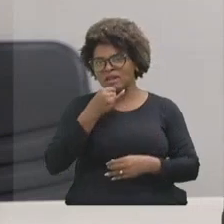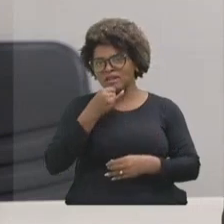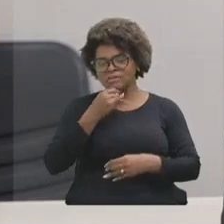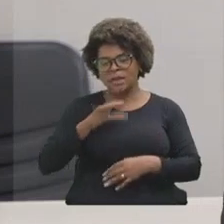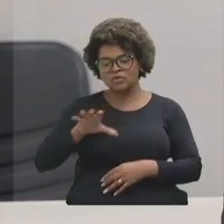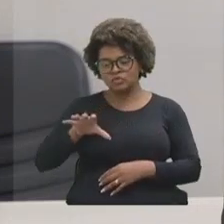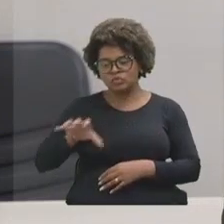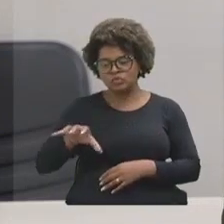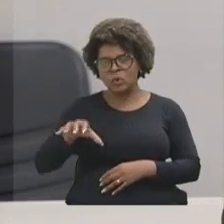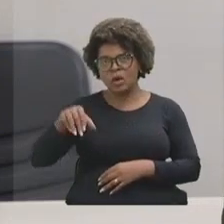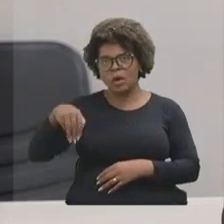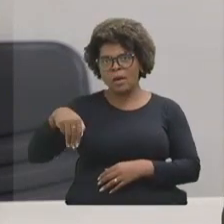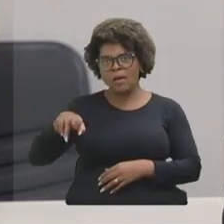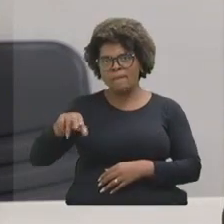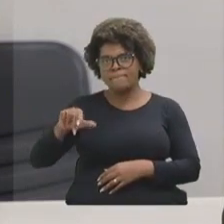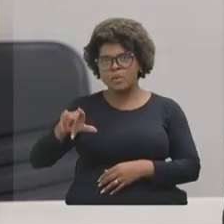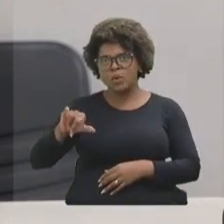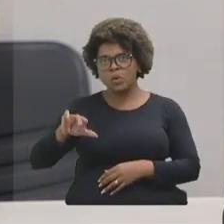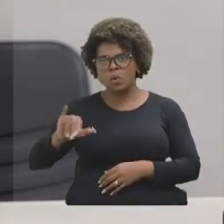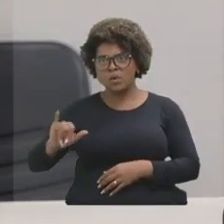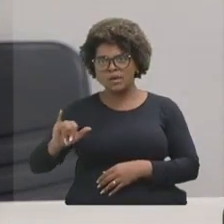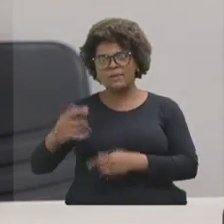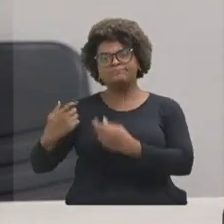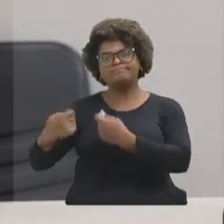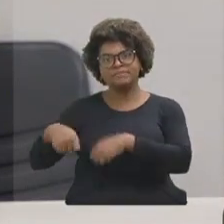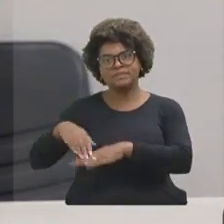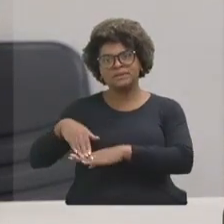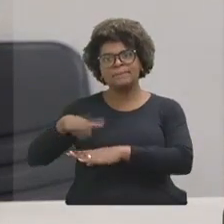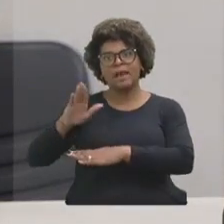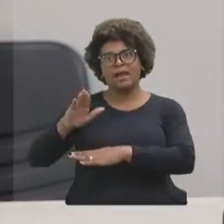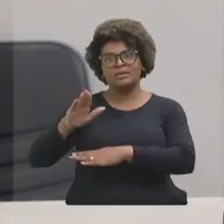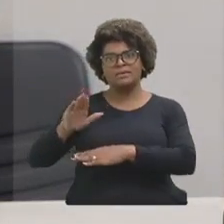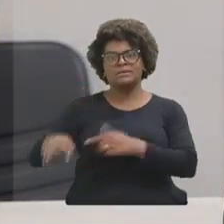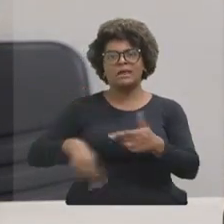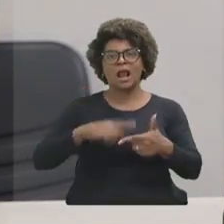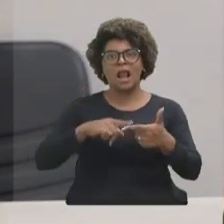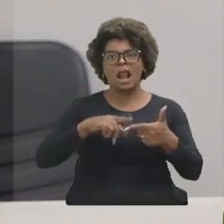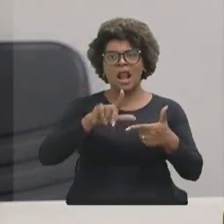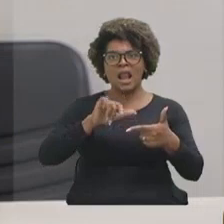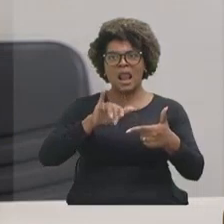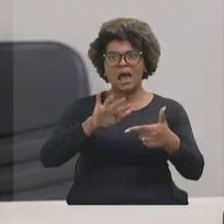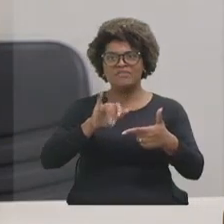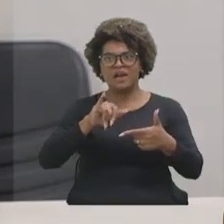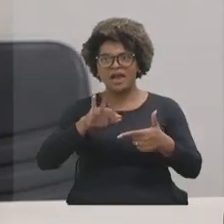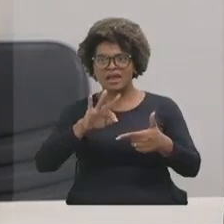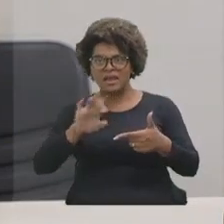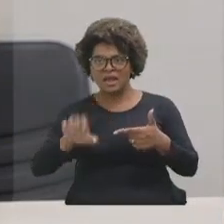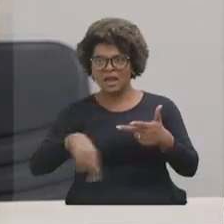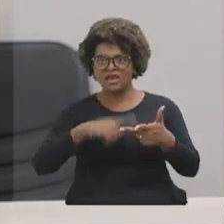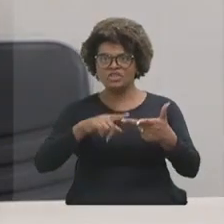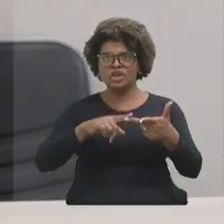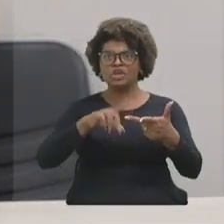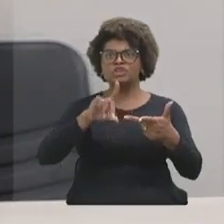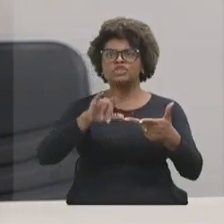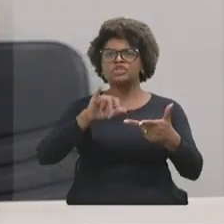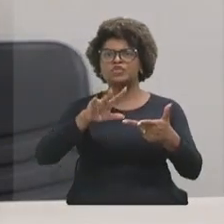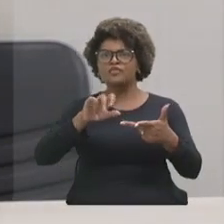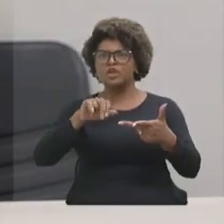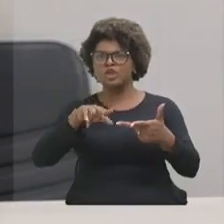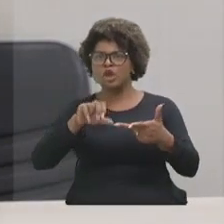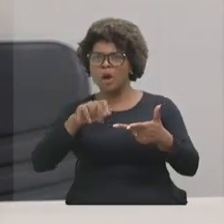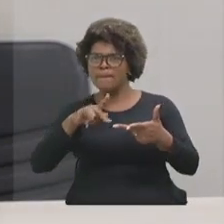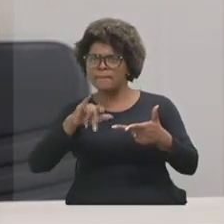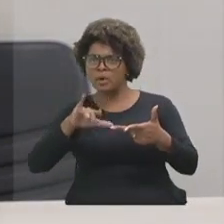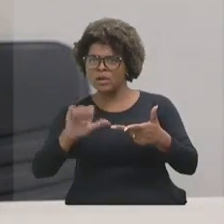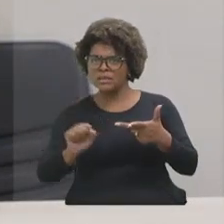Lafaiete Divinópolis Sete Lagoas já tem ganhador é um modelo de rdci é importante a gente deixar isso claro